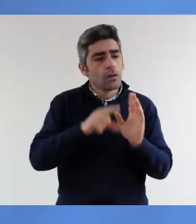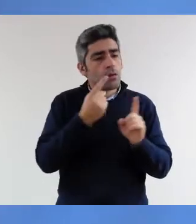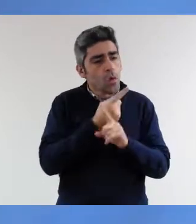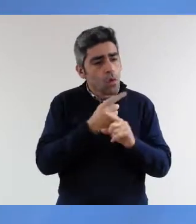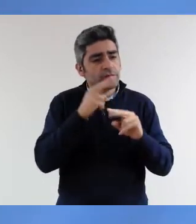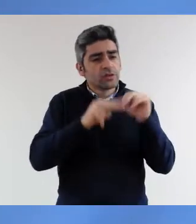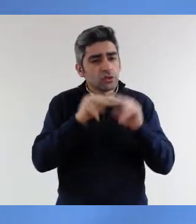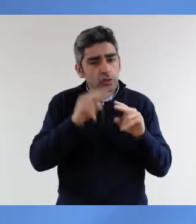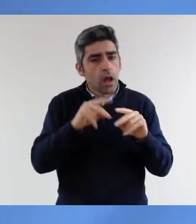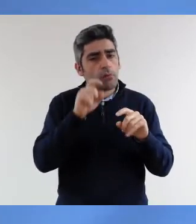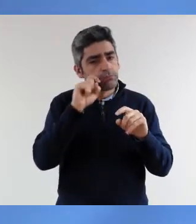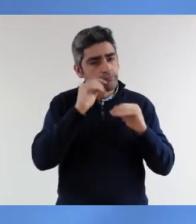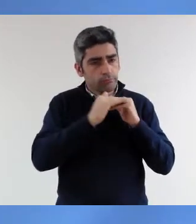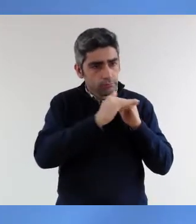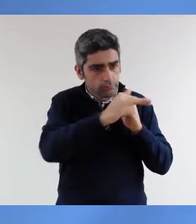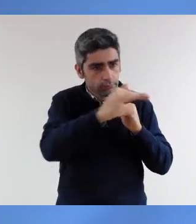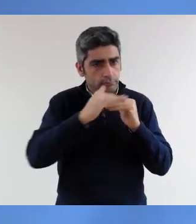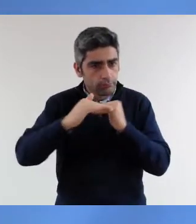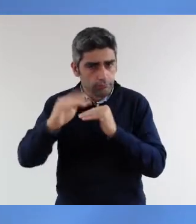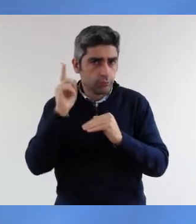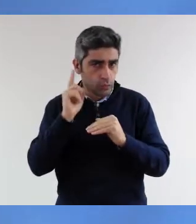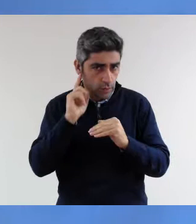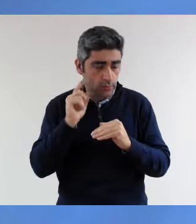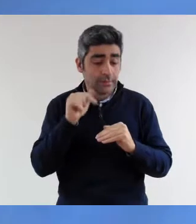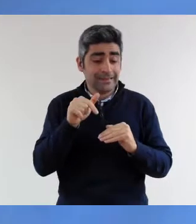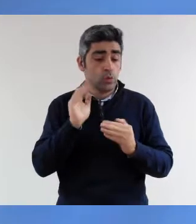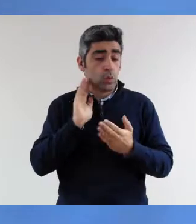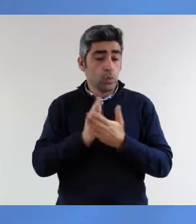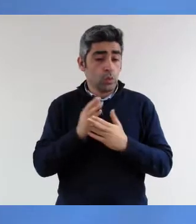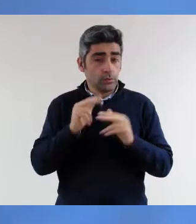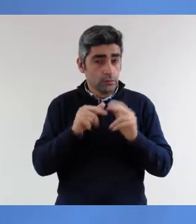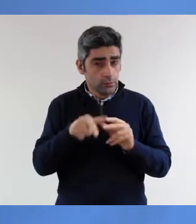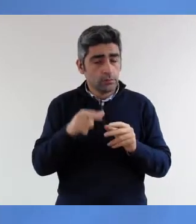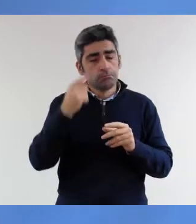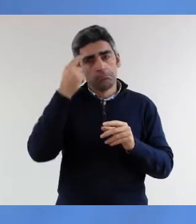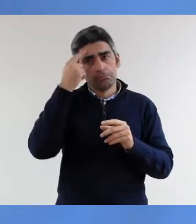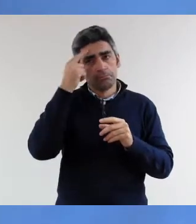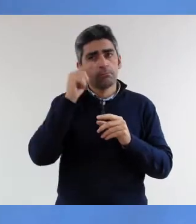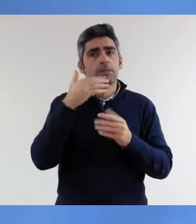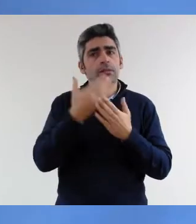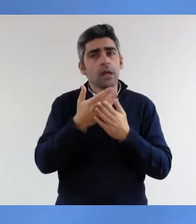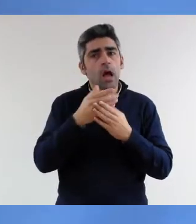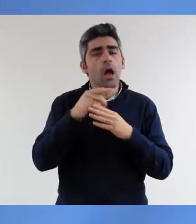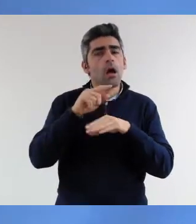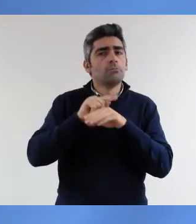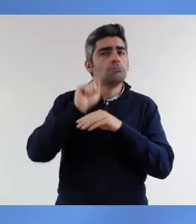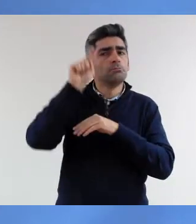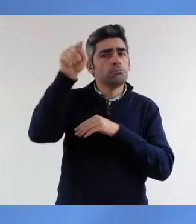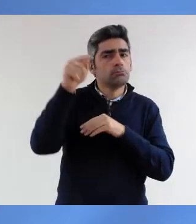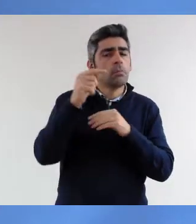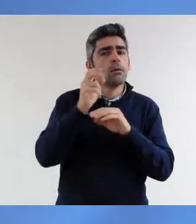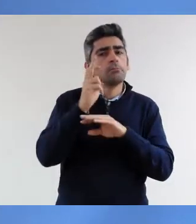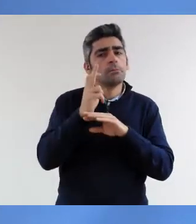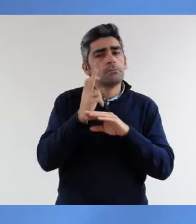cumprir grande estabilidade legislativa e fiscal esta última dignamente com o